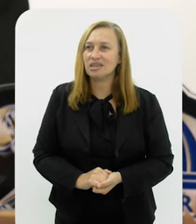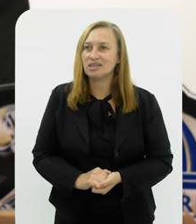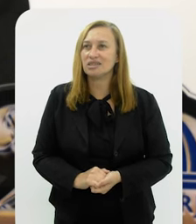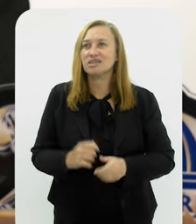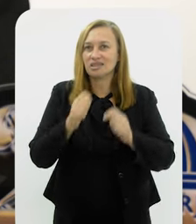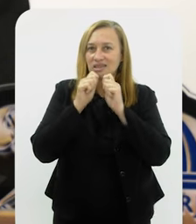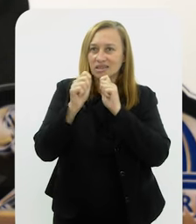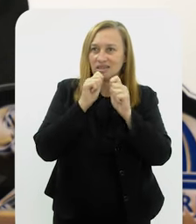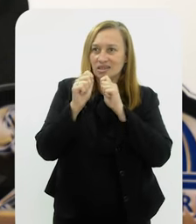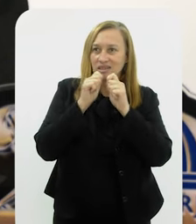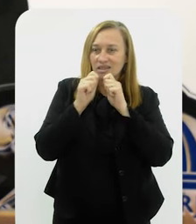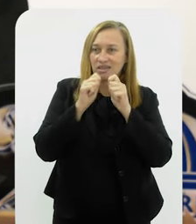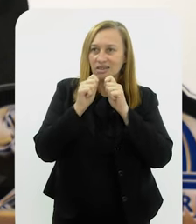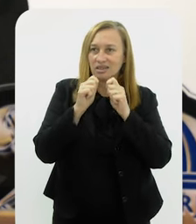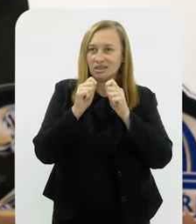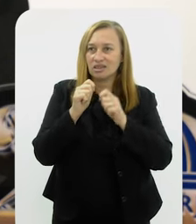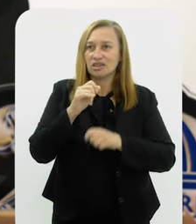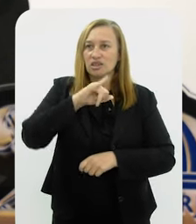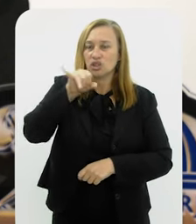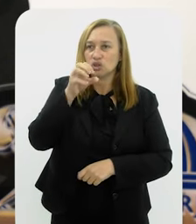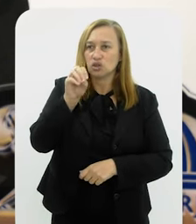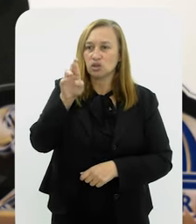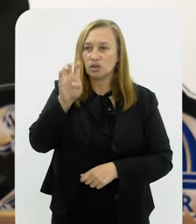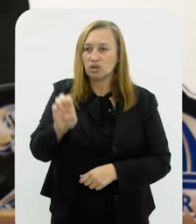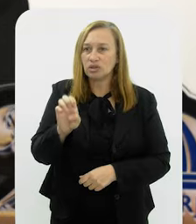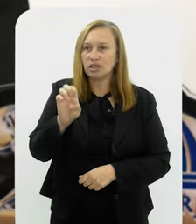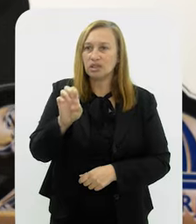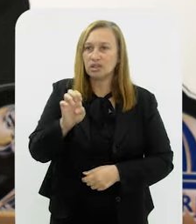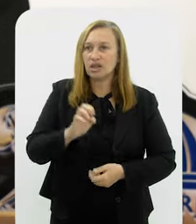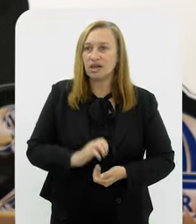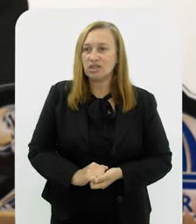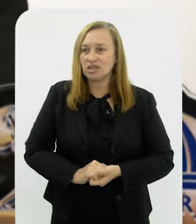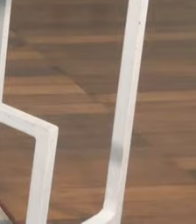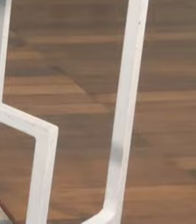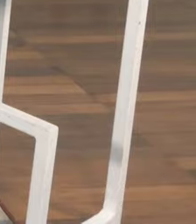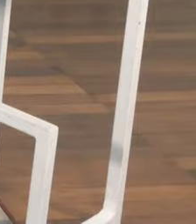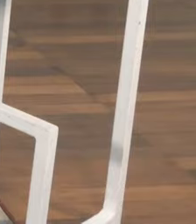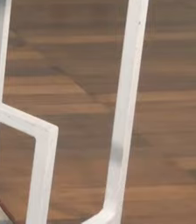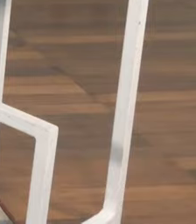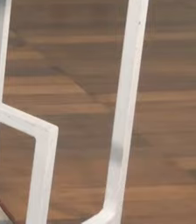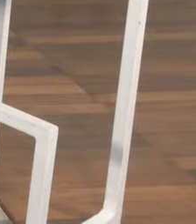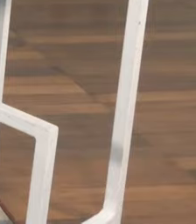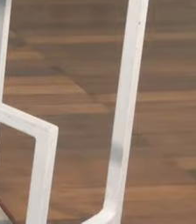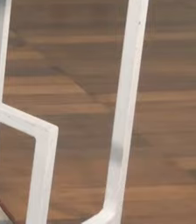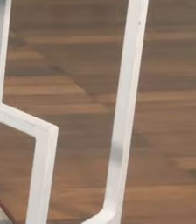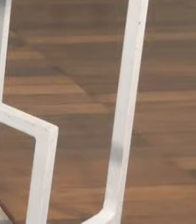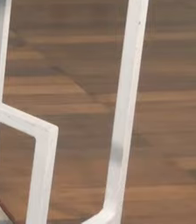a nossa entrevista com Jorge Cardoso, produtor e maestro aqui, no Quintas com Quintais.